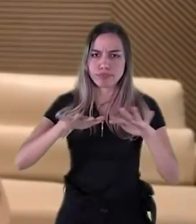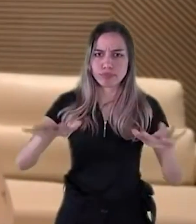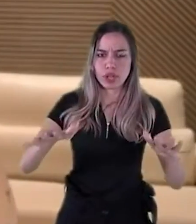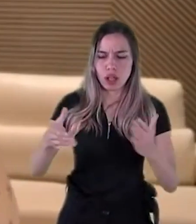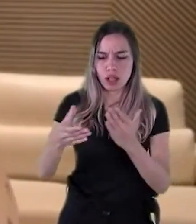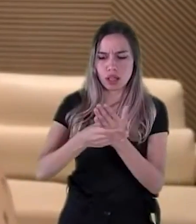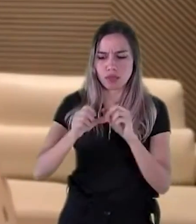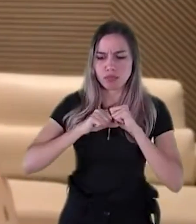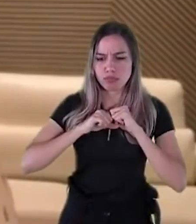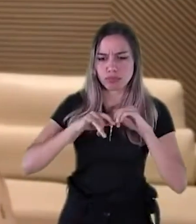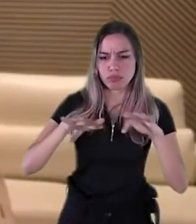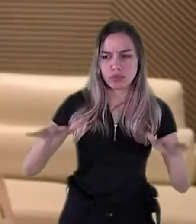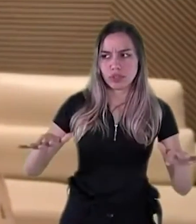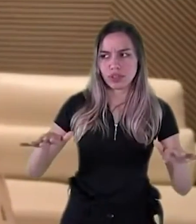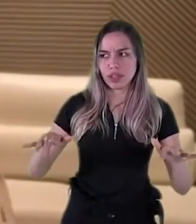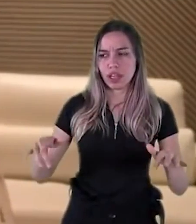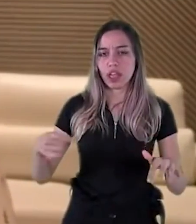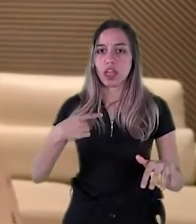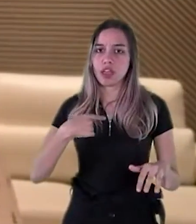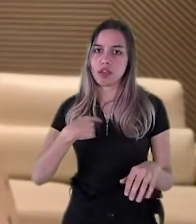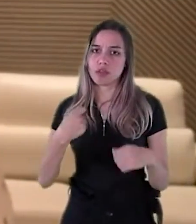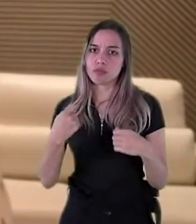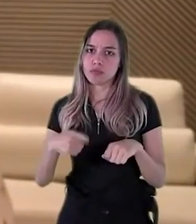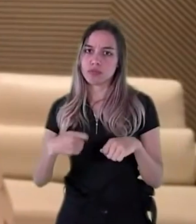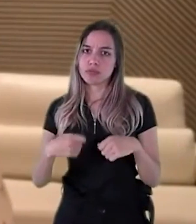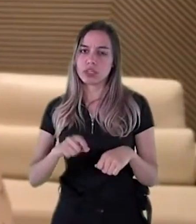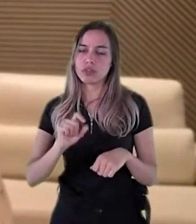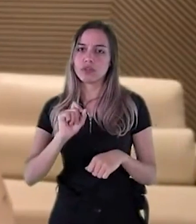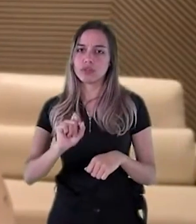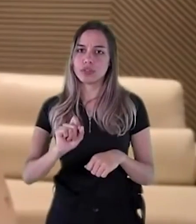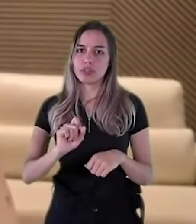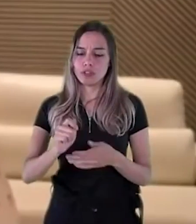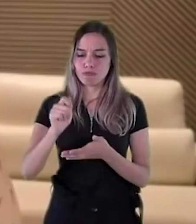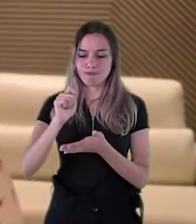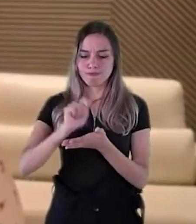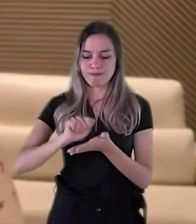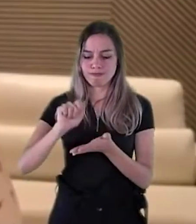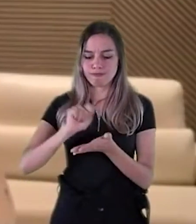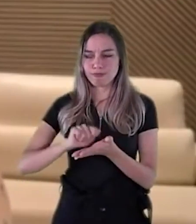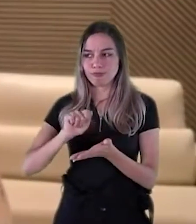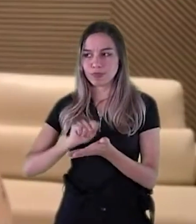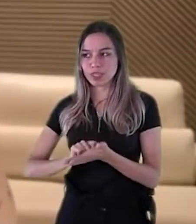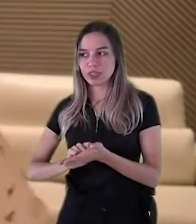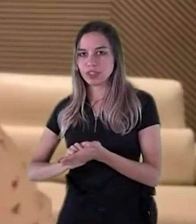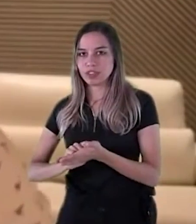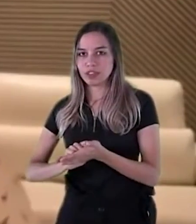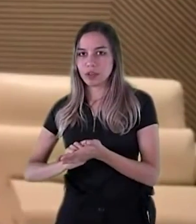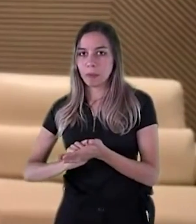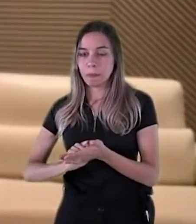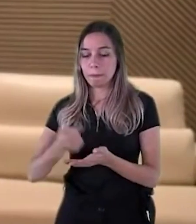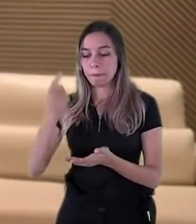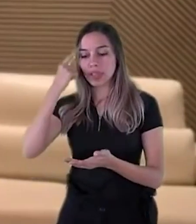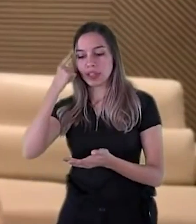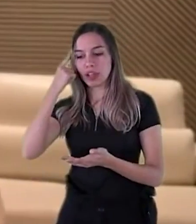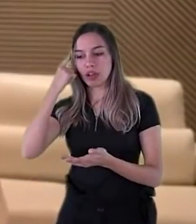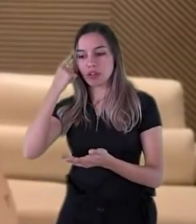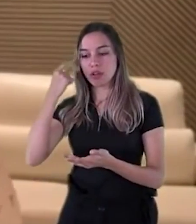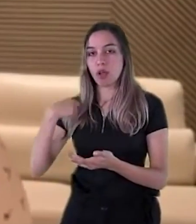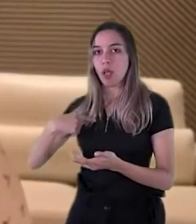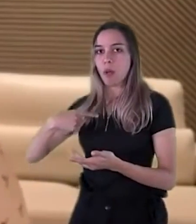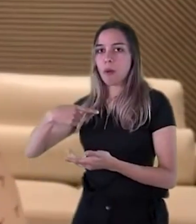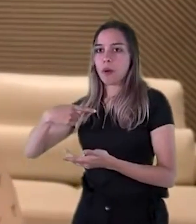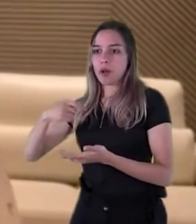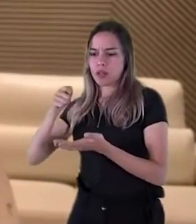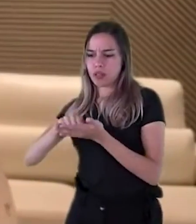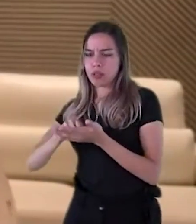de partilhar, de alguma forma eu já fiz esse crivo inicial, sabe? Esse tema é meu, ele interessa a mim ou ele vai